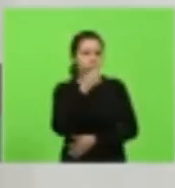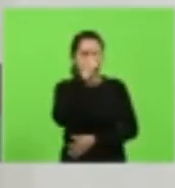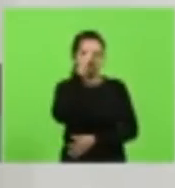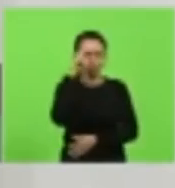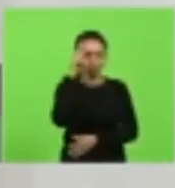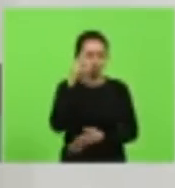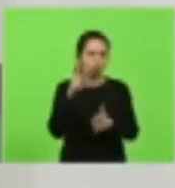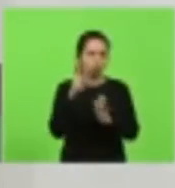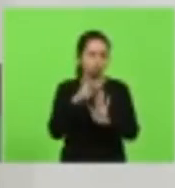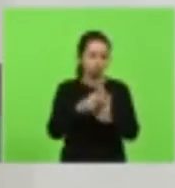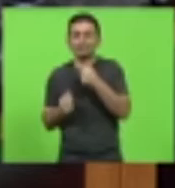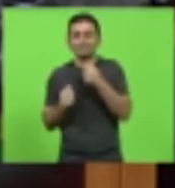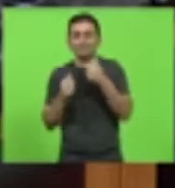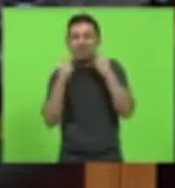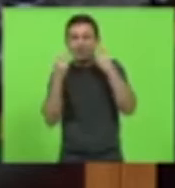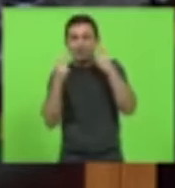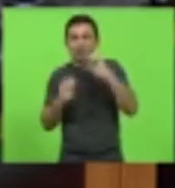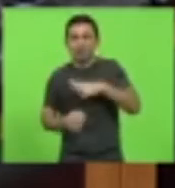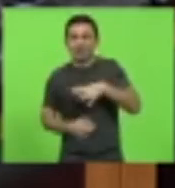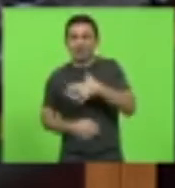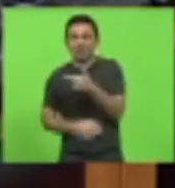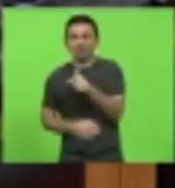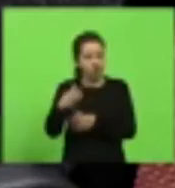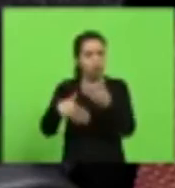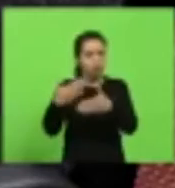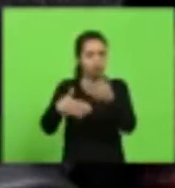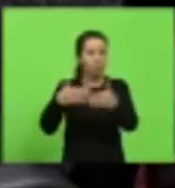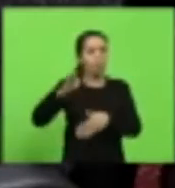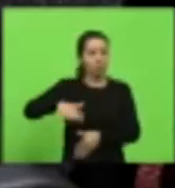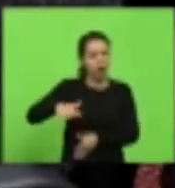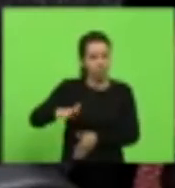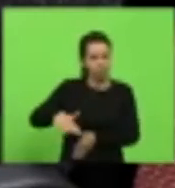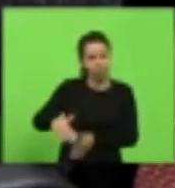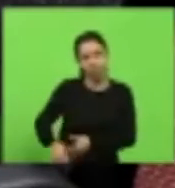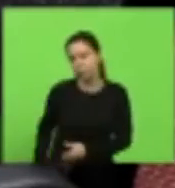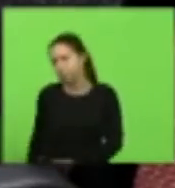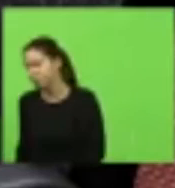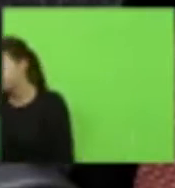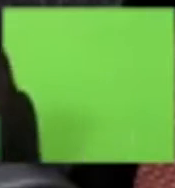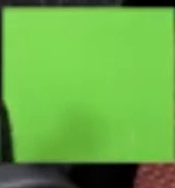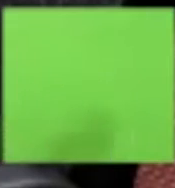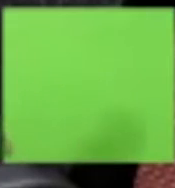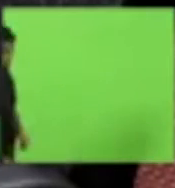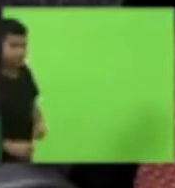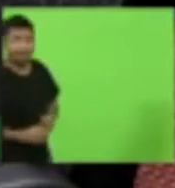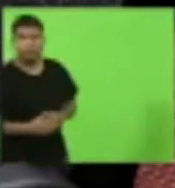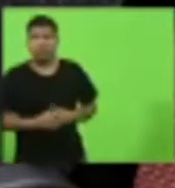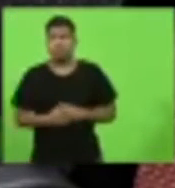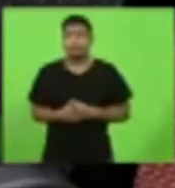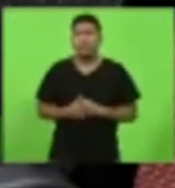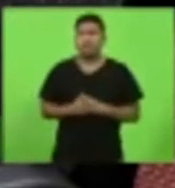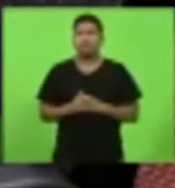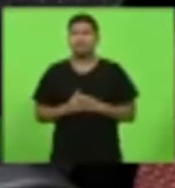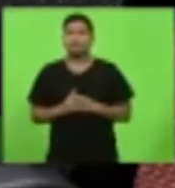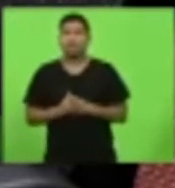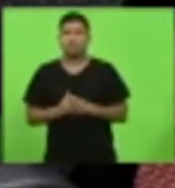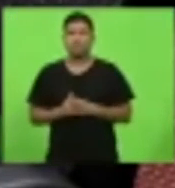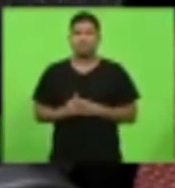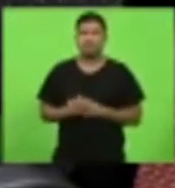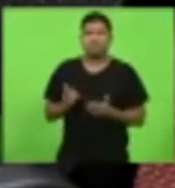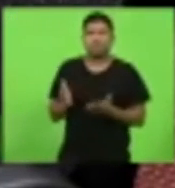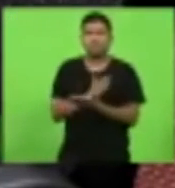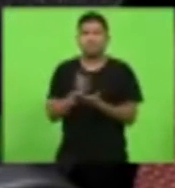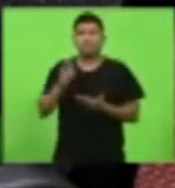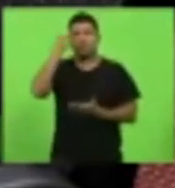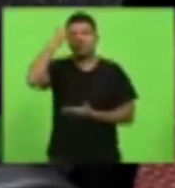defenderam a iniciativa que é da deputada ada de Luca Tem muita gente que acha que energia solar é somente para rir